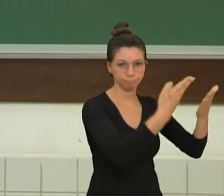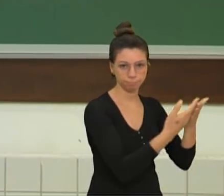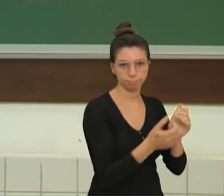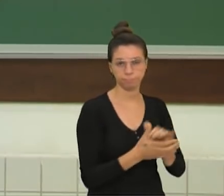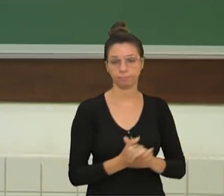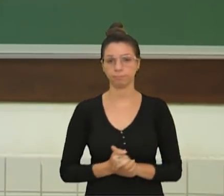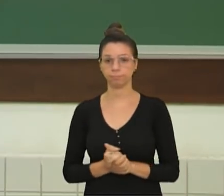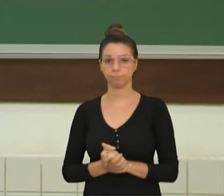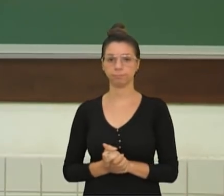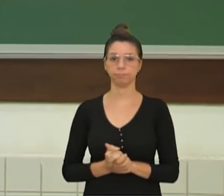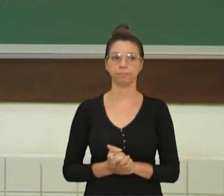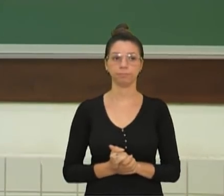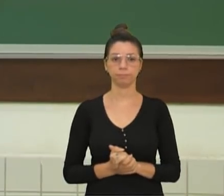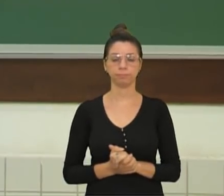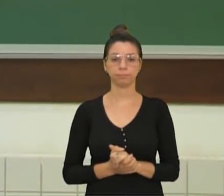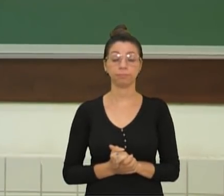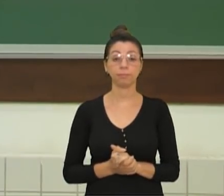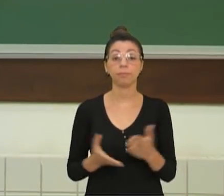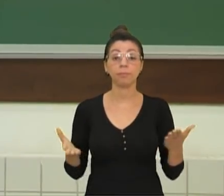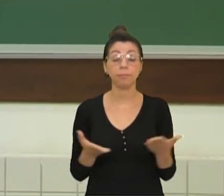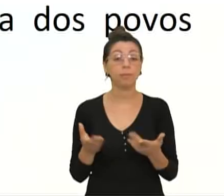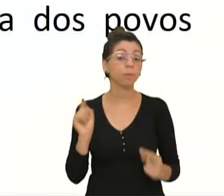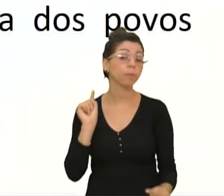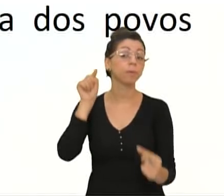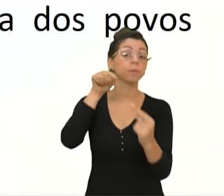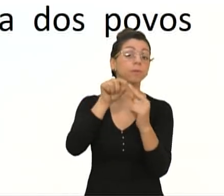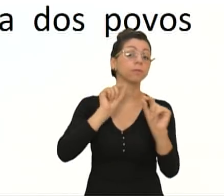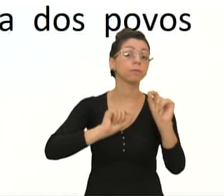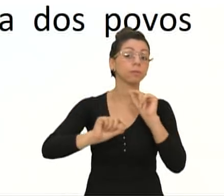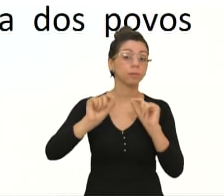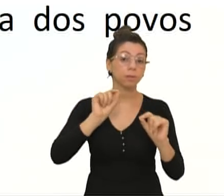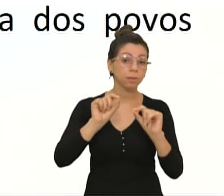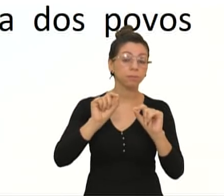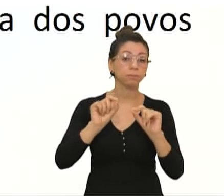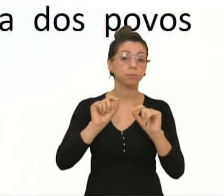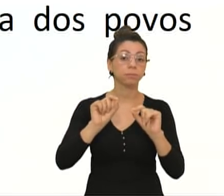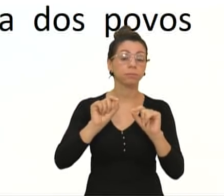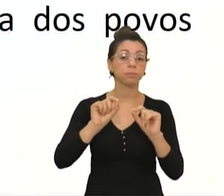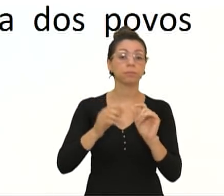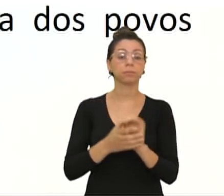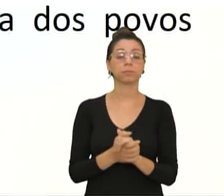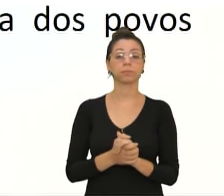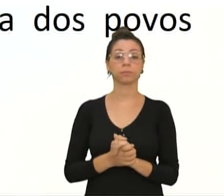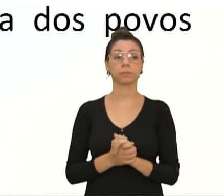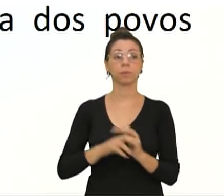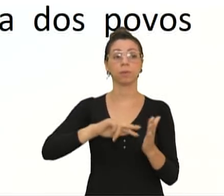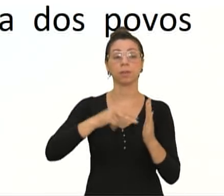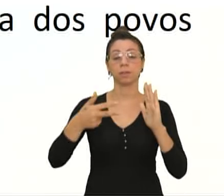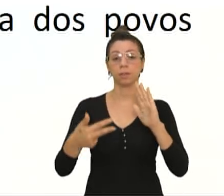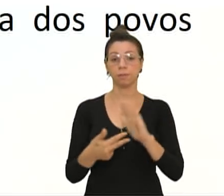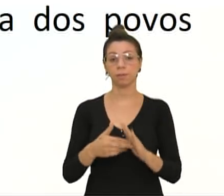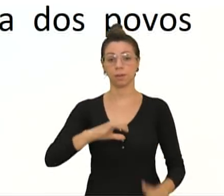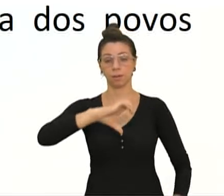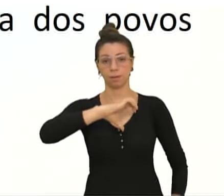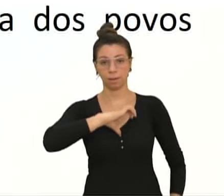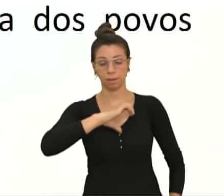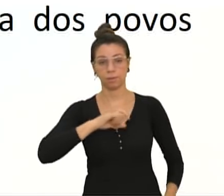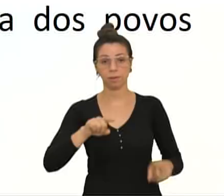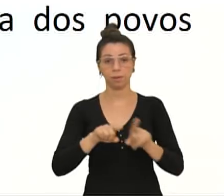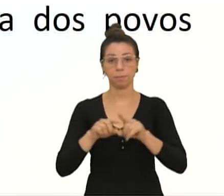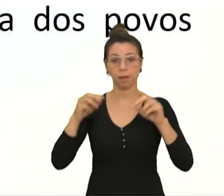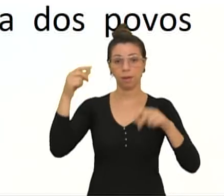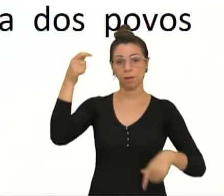escolar. Nesta aula, veremos o que são princípios éticos e valores morais nas religiões de